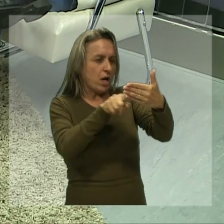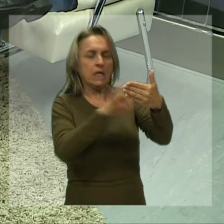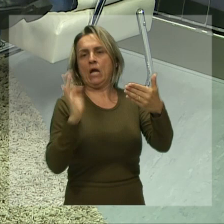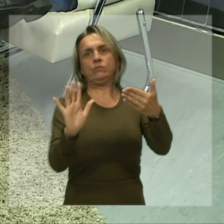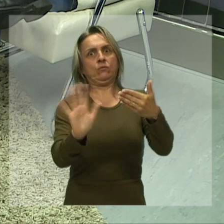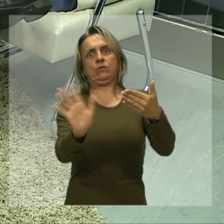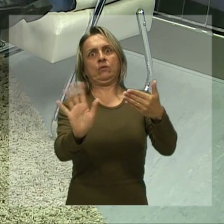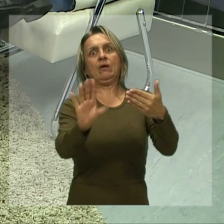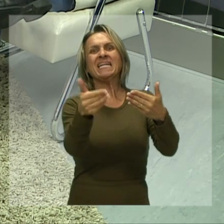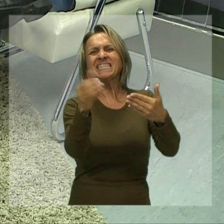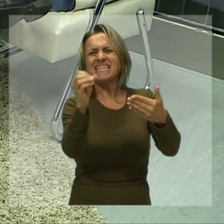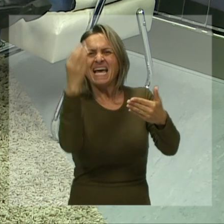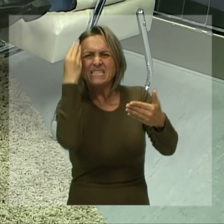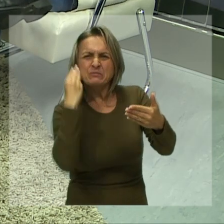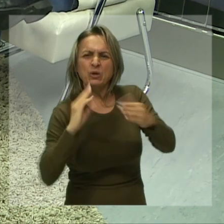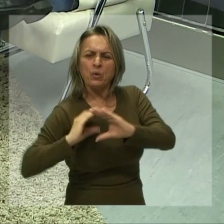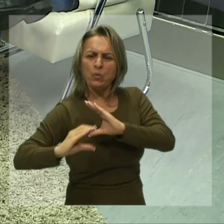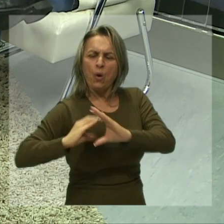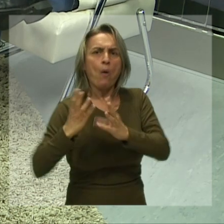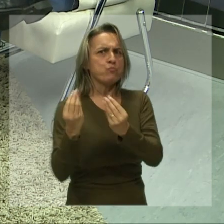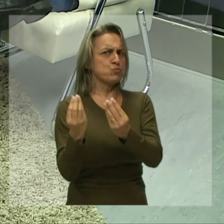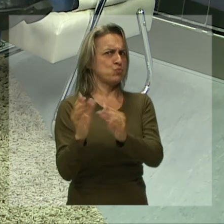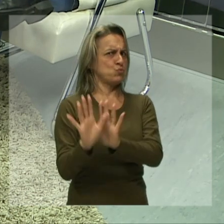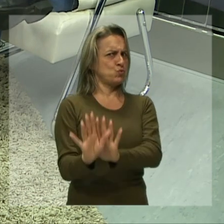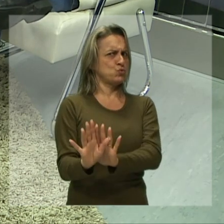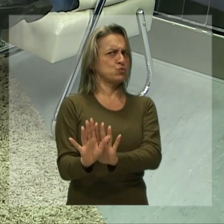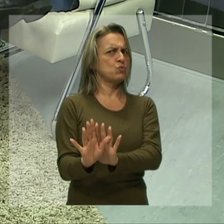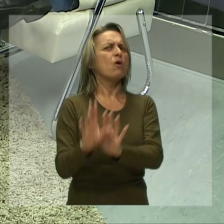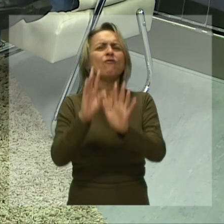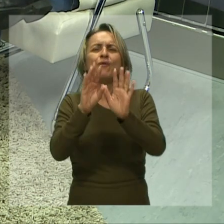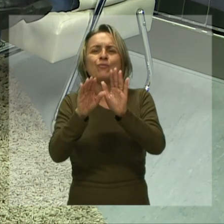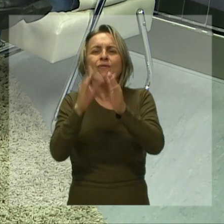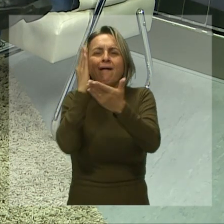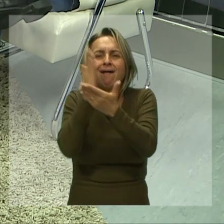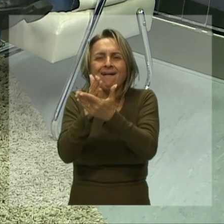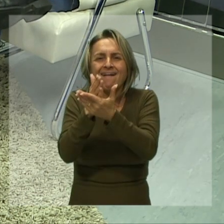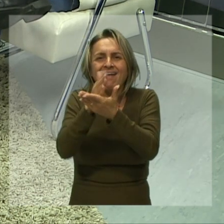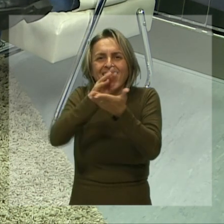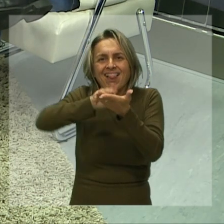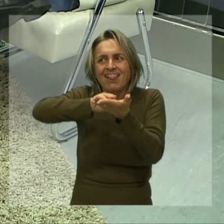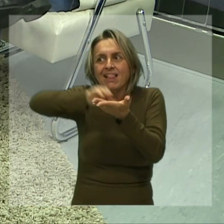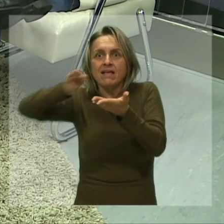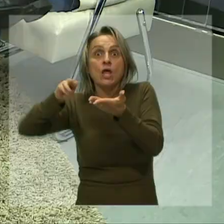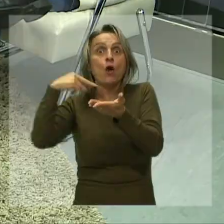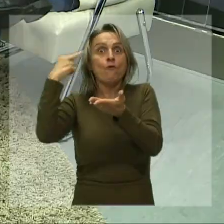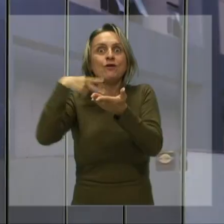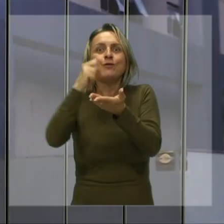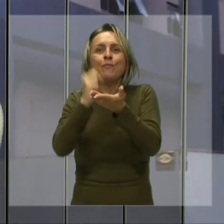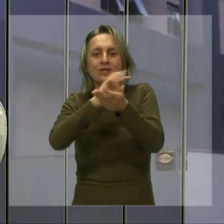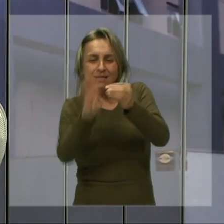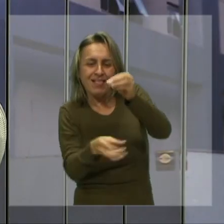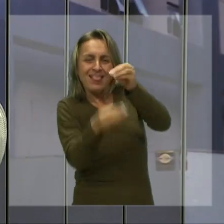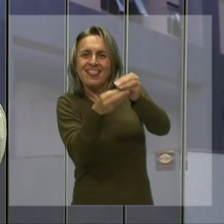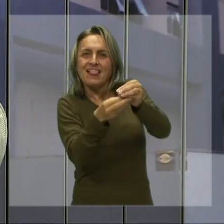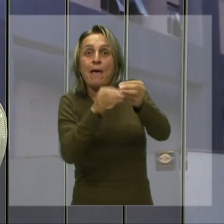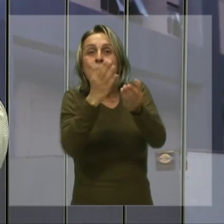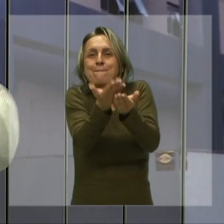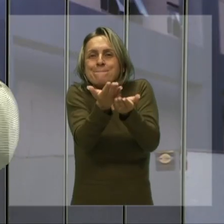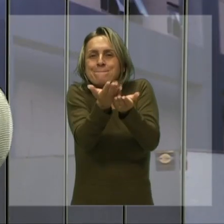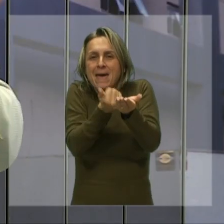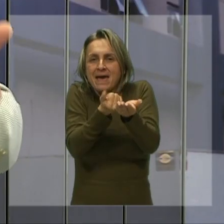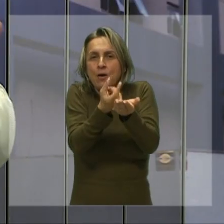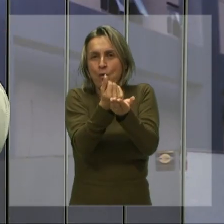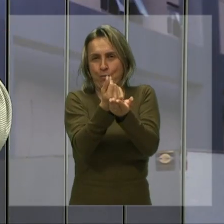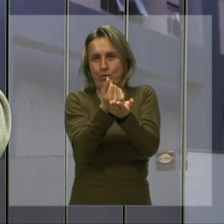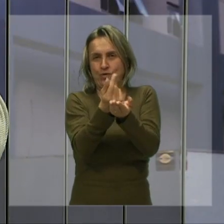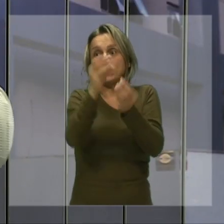na comunicação e vamos pegar esse dinheiro da comunicação e vamos colocar lá na saúde. Então o vereador pode fazer essas emendas. Elas vão ao plenário e o